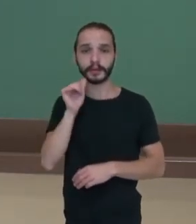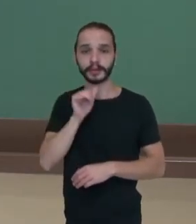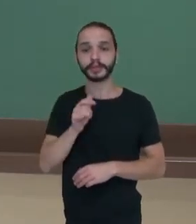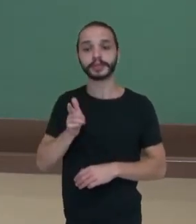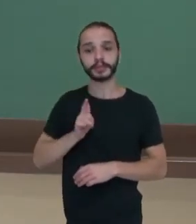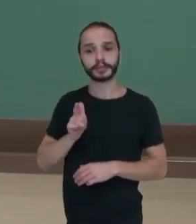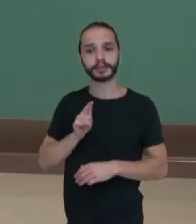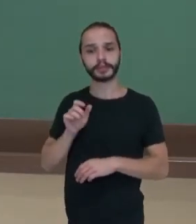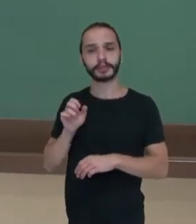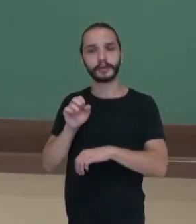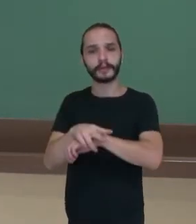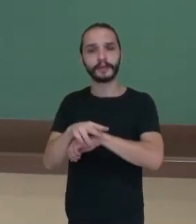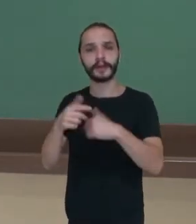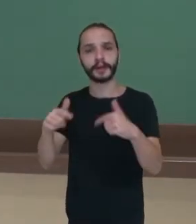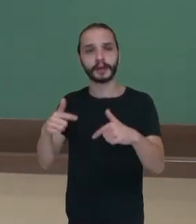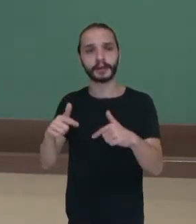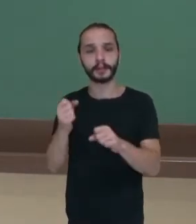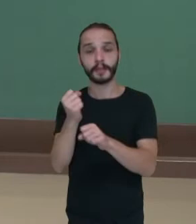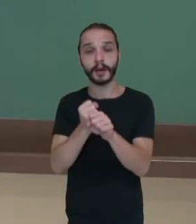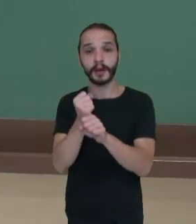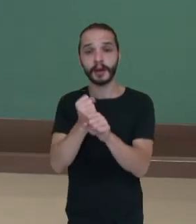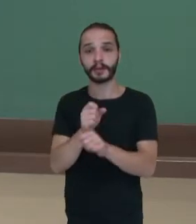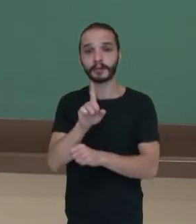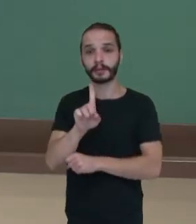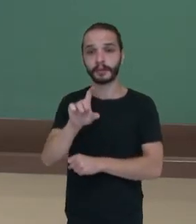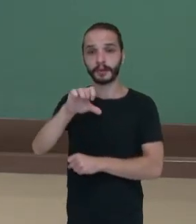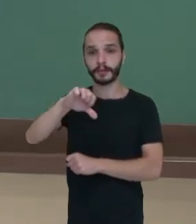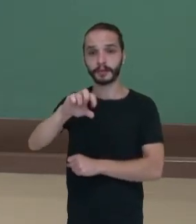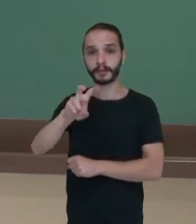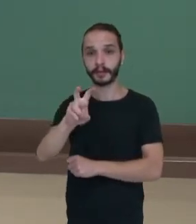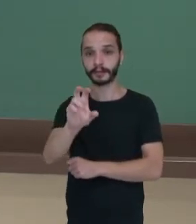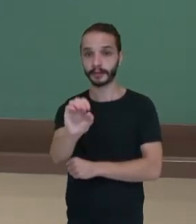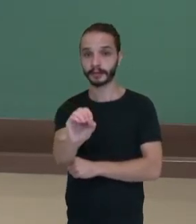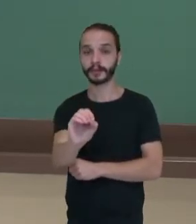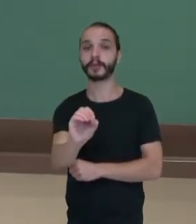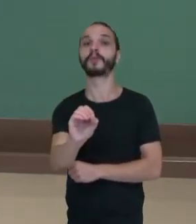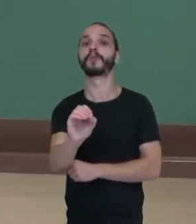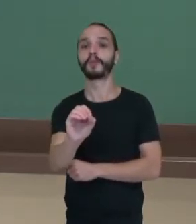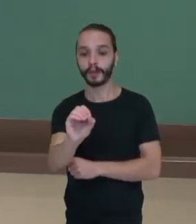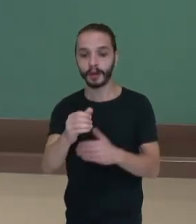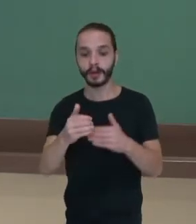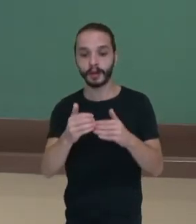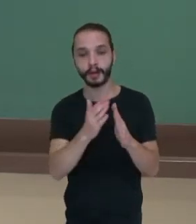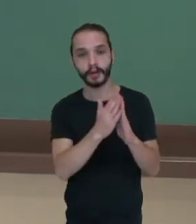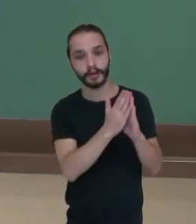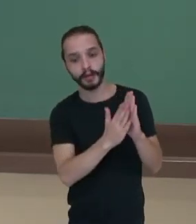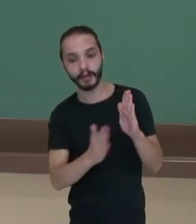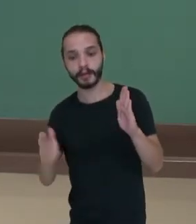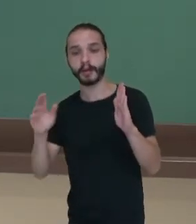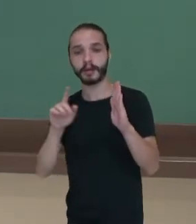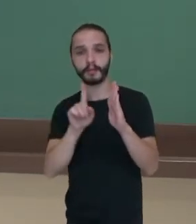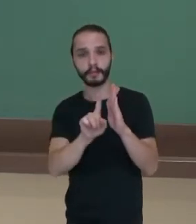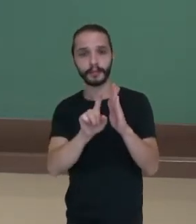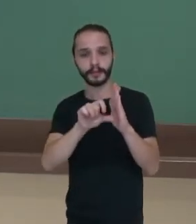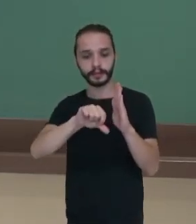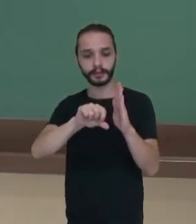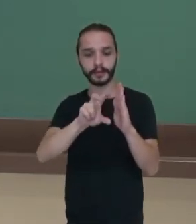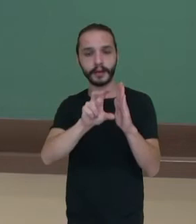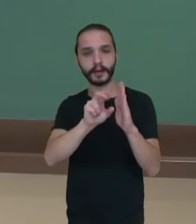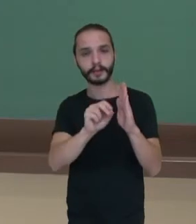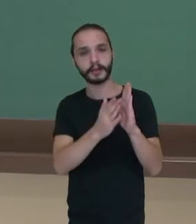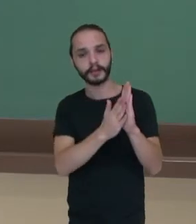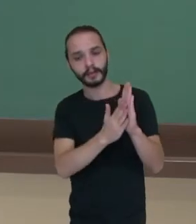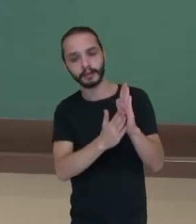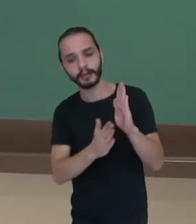de 1950. Então, a partir dali, a gente vai ter esse